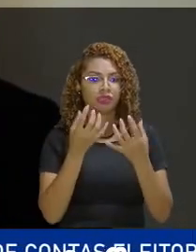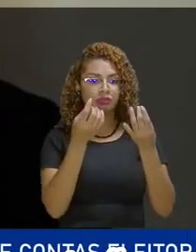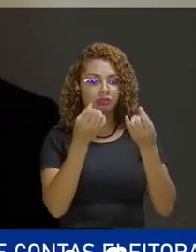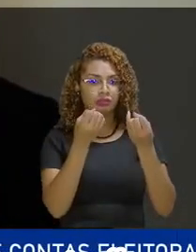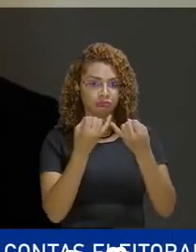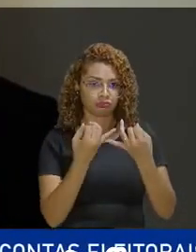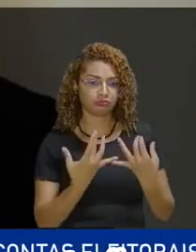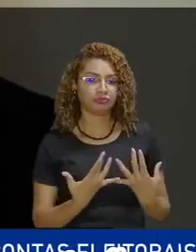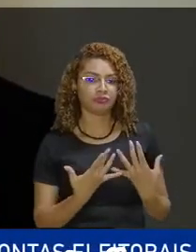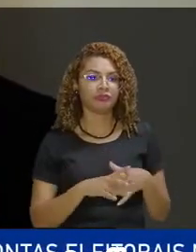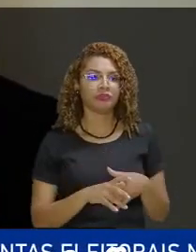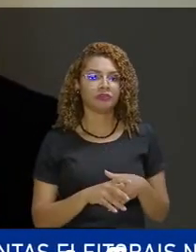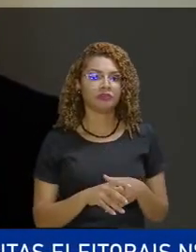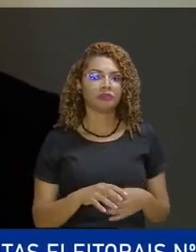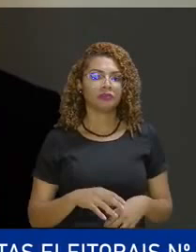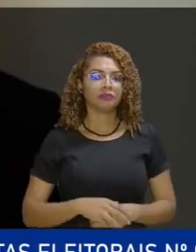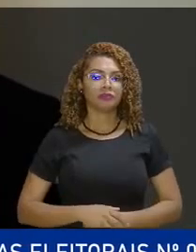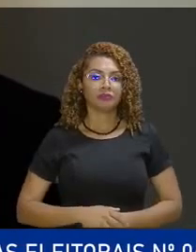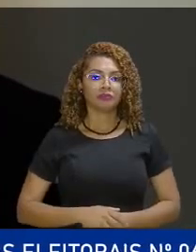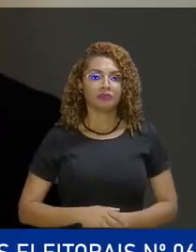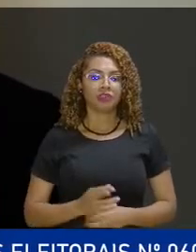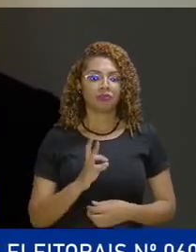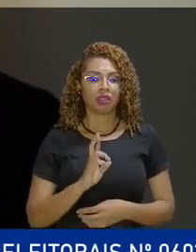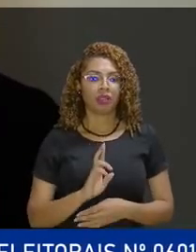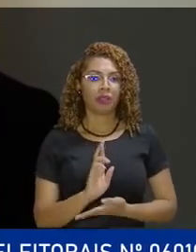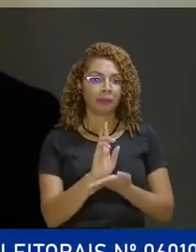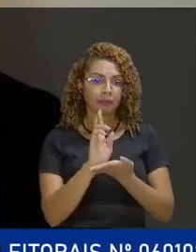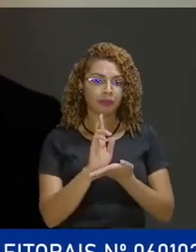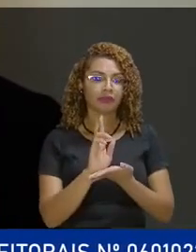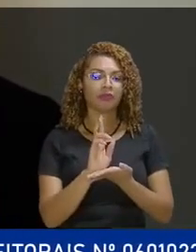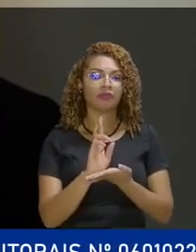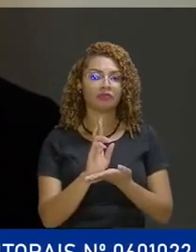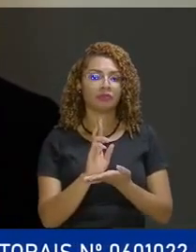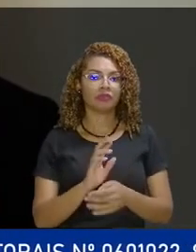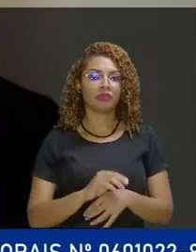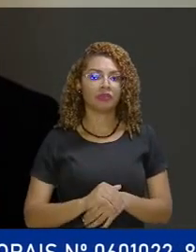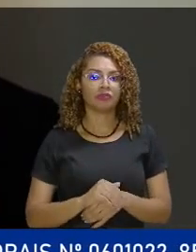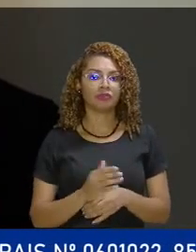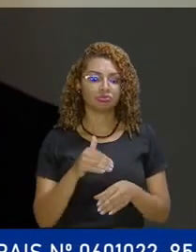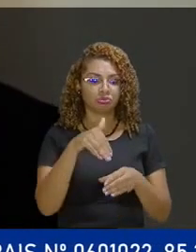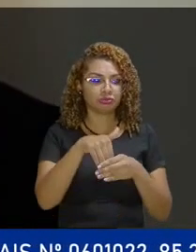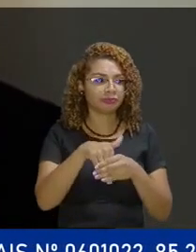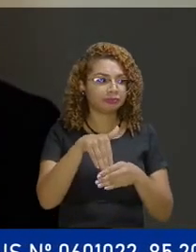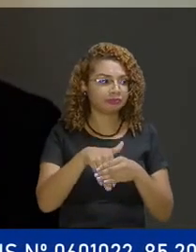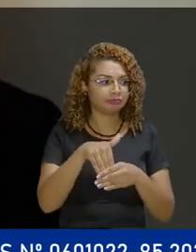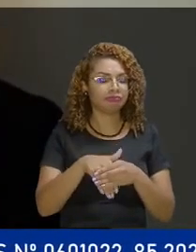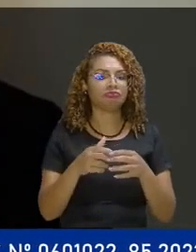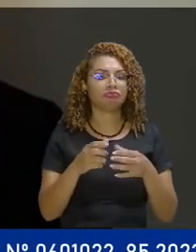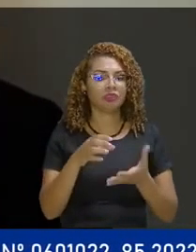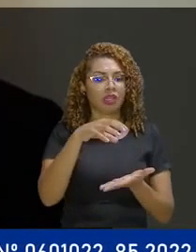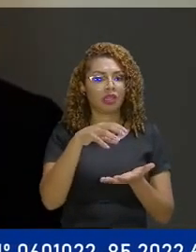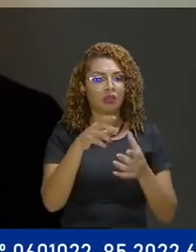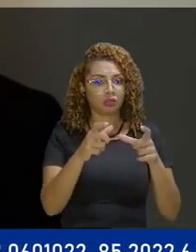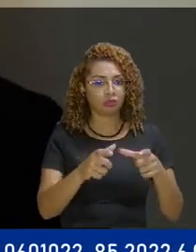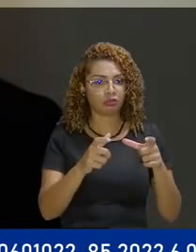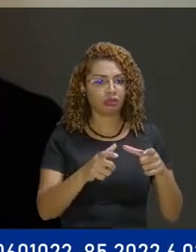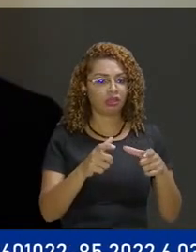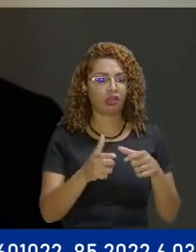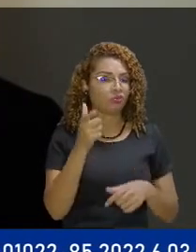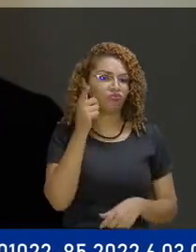realmente em representação numa atividade eleitoral em um local em que ela não